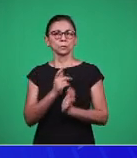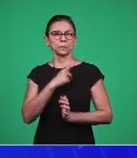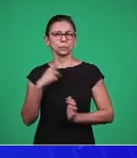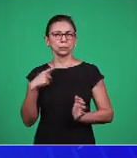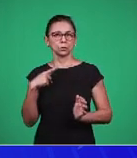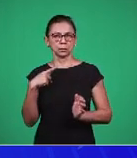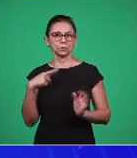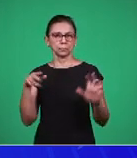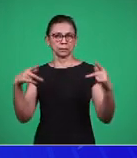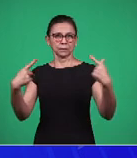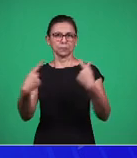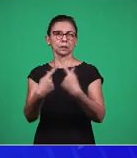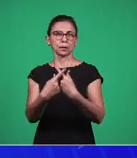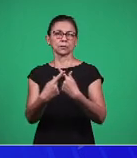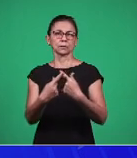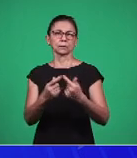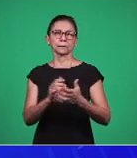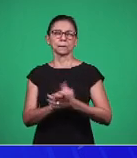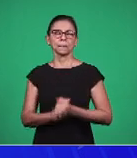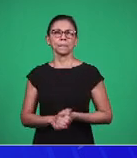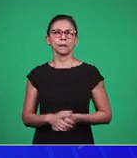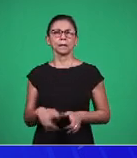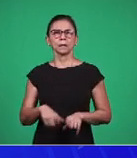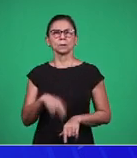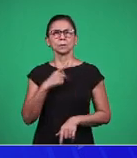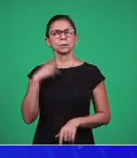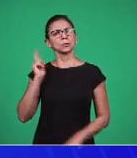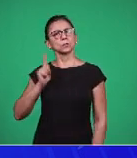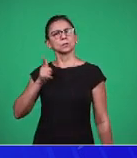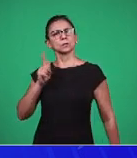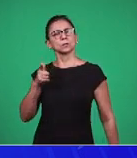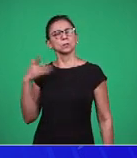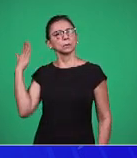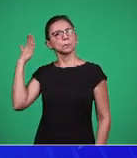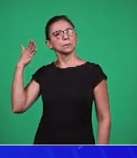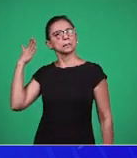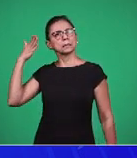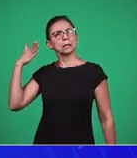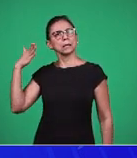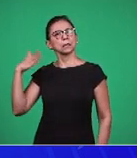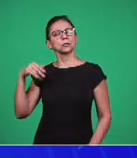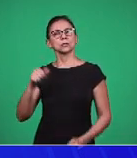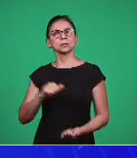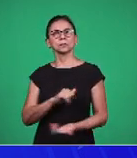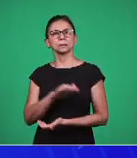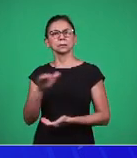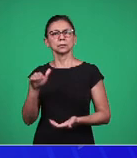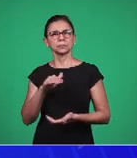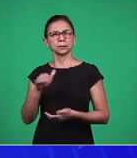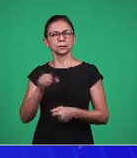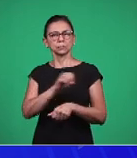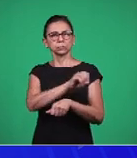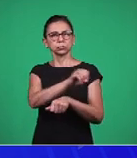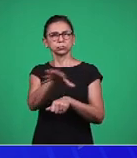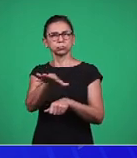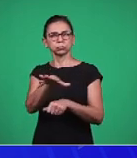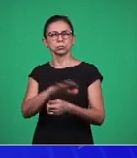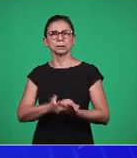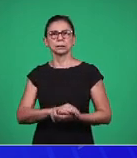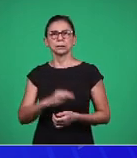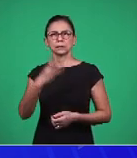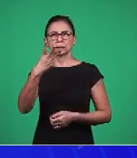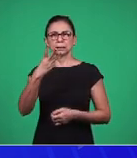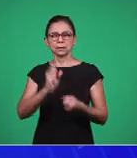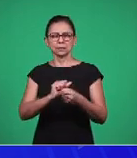pastor Gideuti, no dia de ontem, transmitiu uma palavra via satélite para 3 seminários na parte da